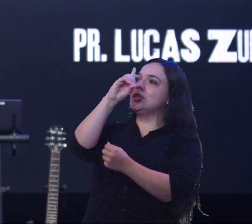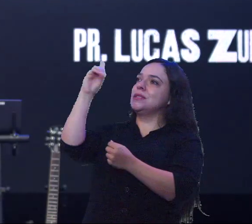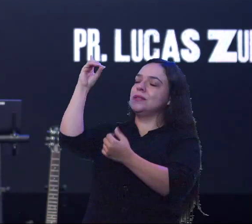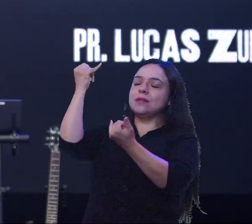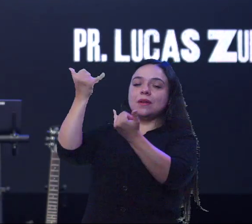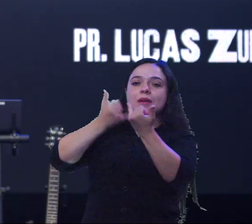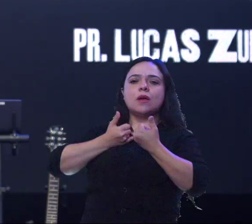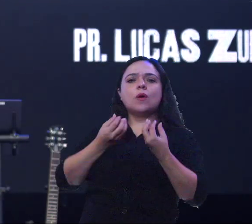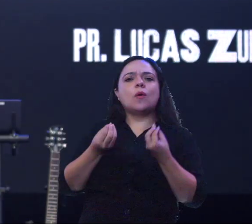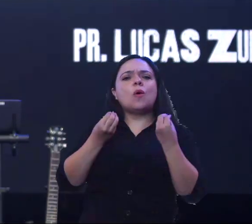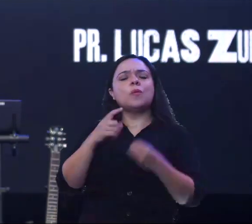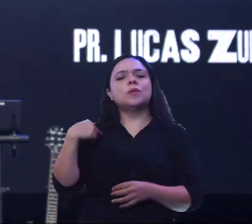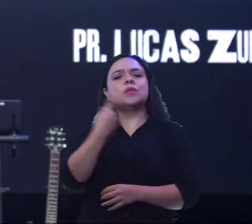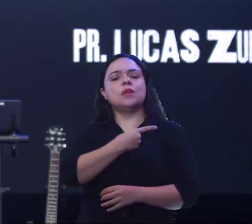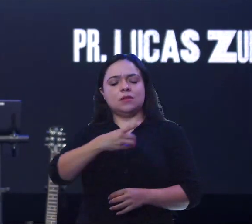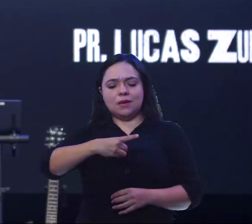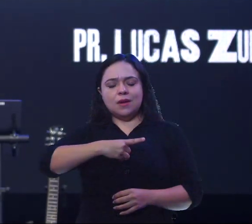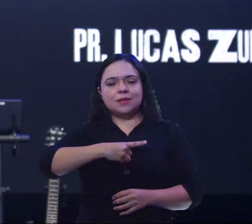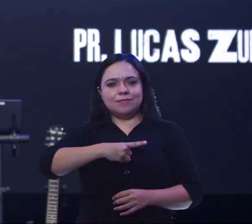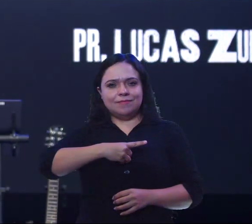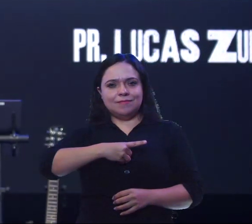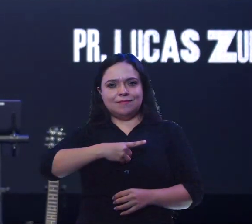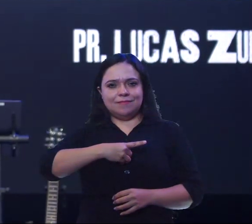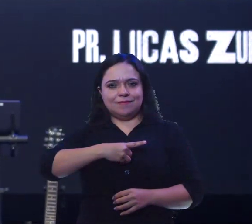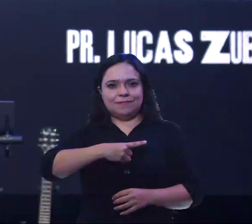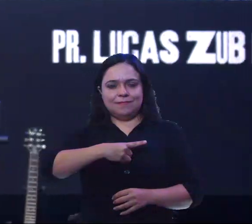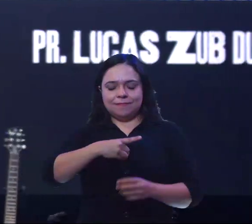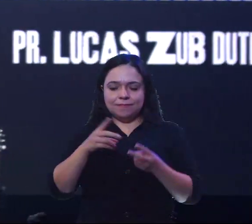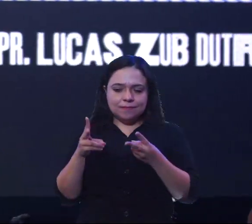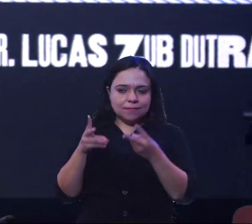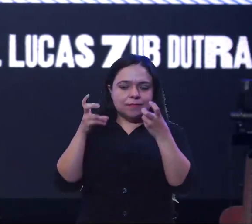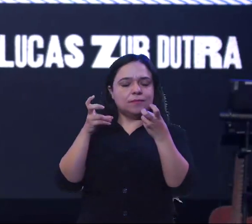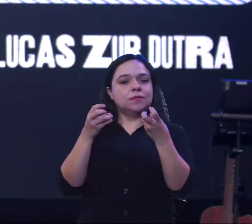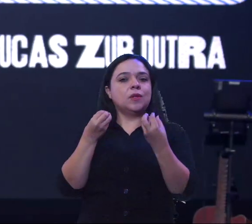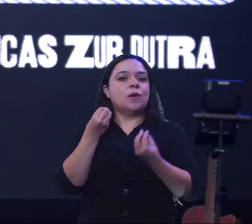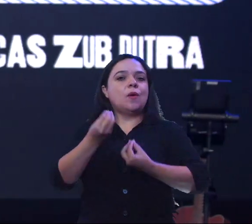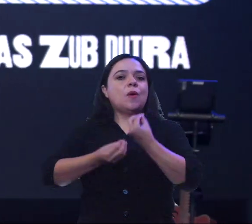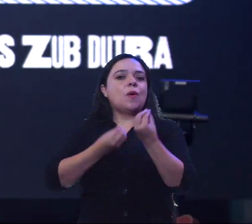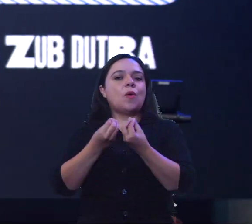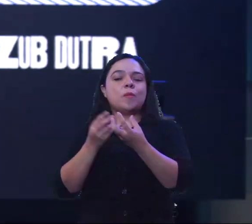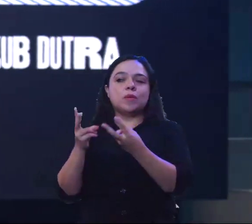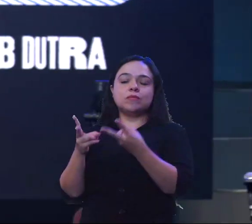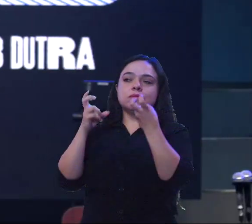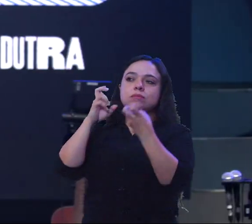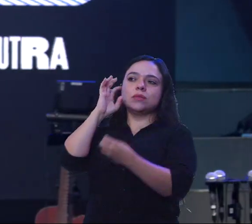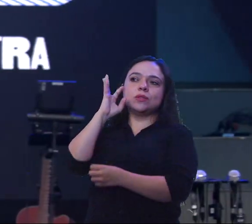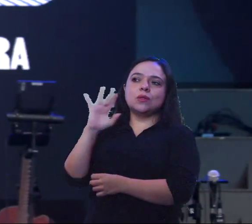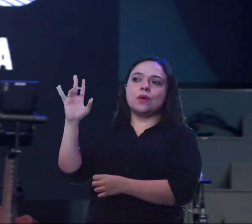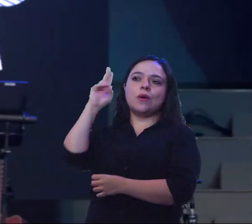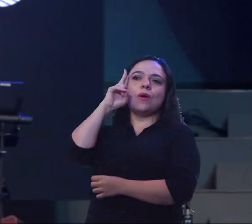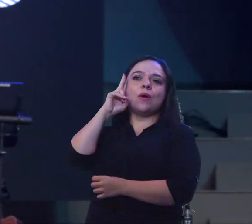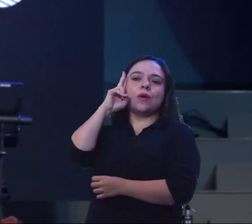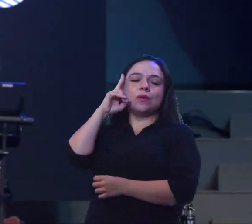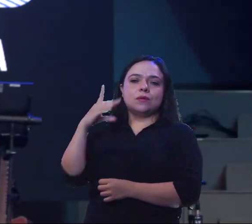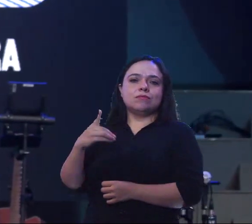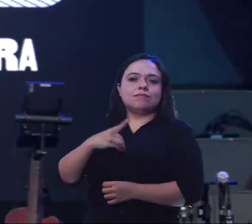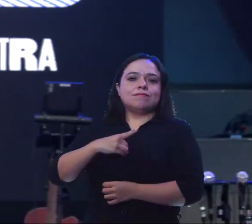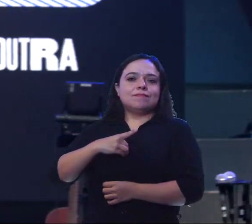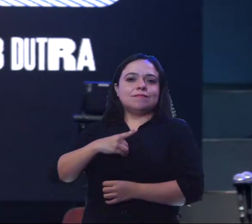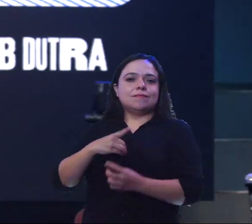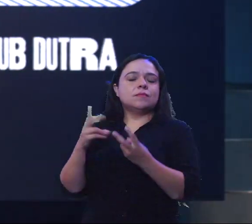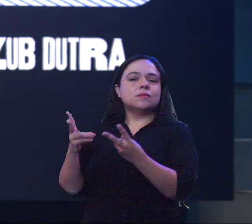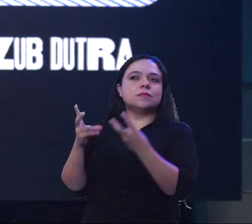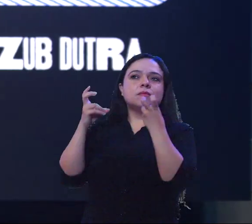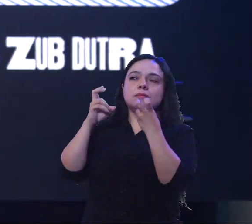Deus coloca nos nossos corações. A primeira maneira de discernir os sonhos, os desejos, ou essas